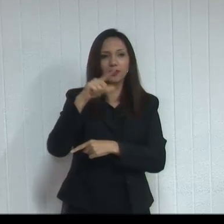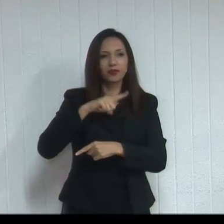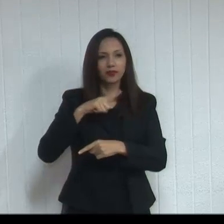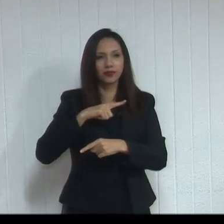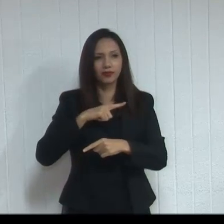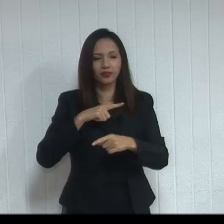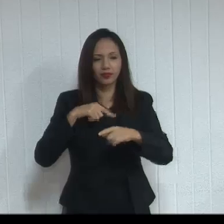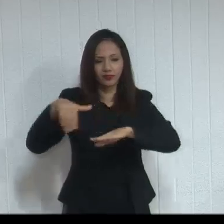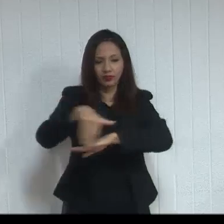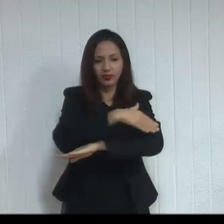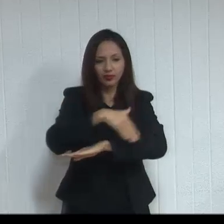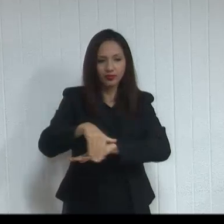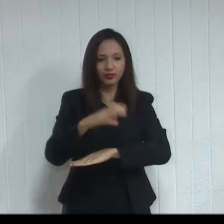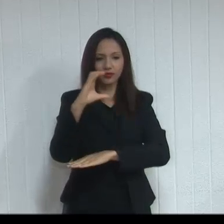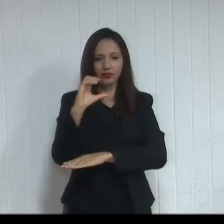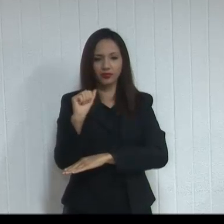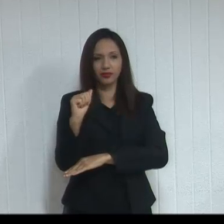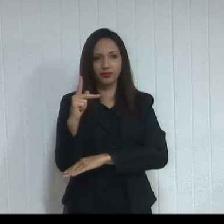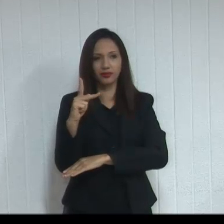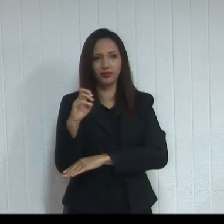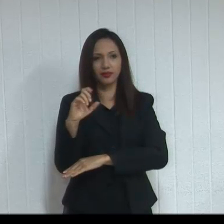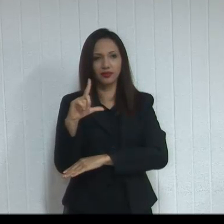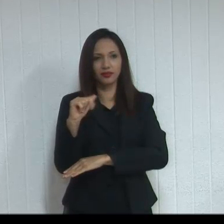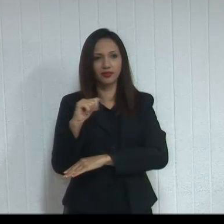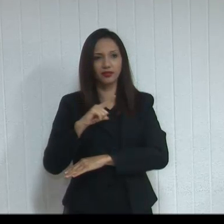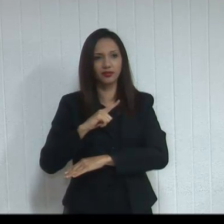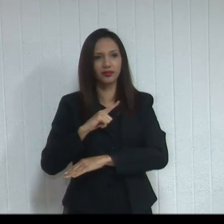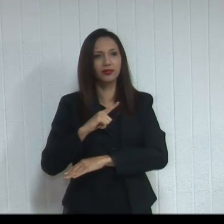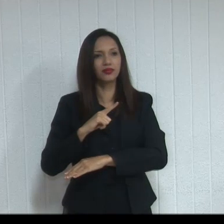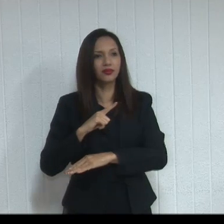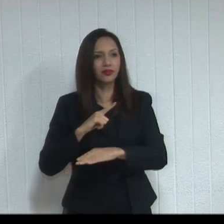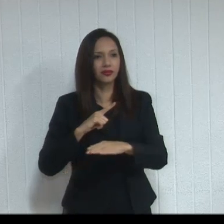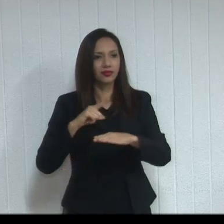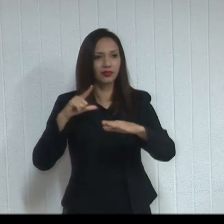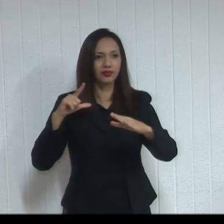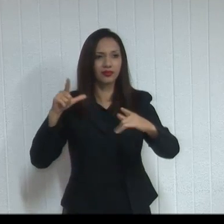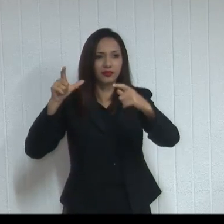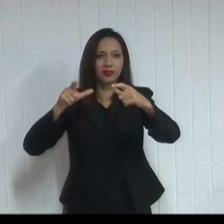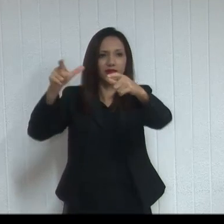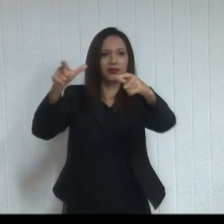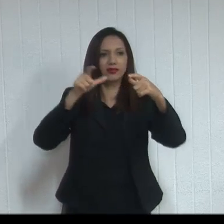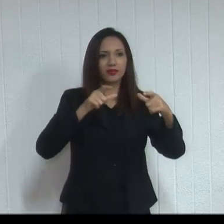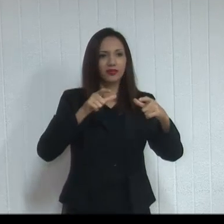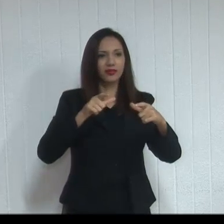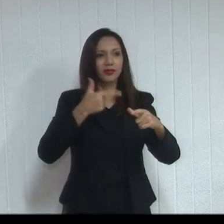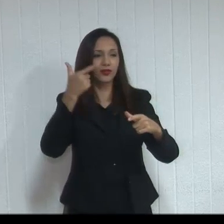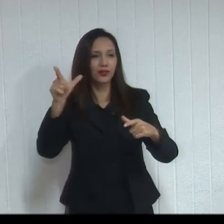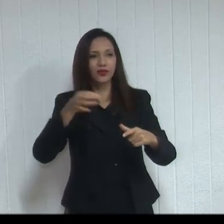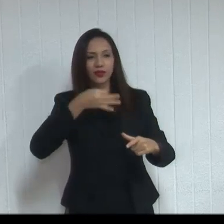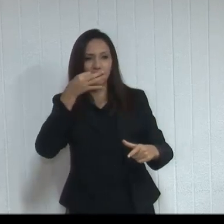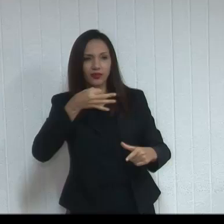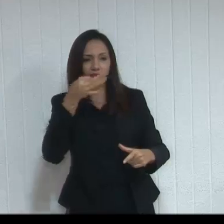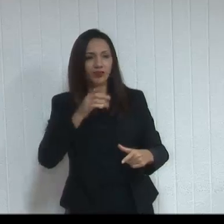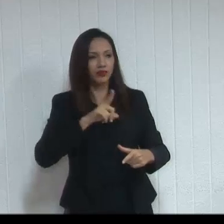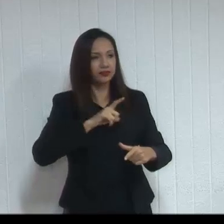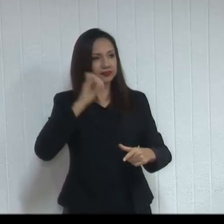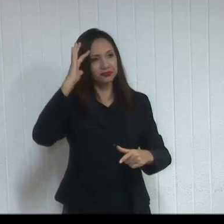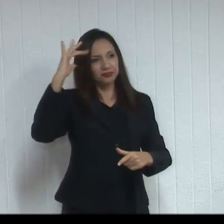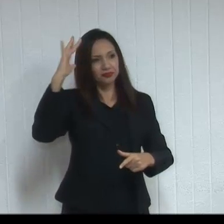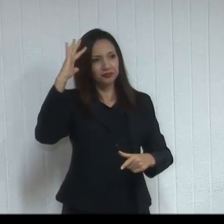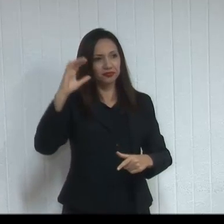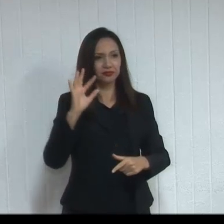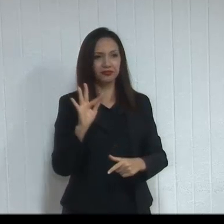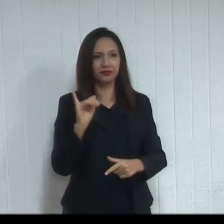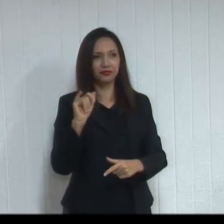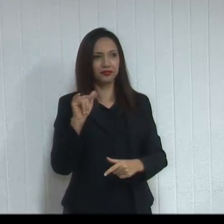Capela, quanto a Laurciene, a Antônia Mistaldi e a Nicolau von Zuben. Então, uma outra sugestão, quando eu venho aqui falar de teoria das